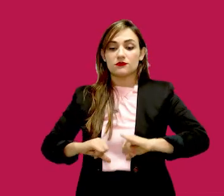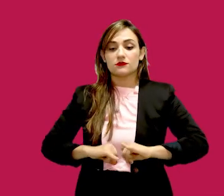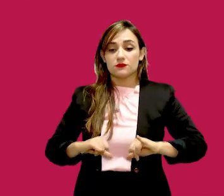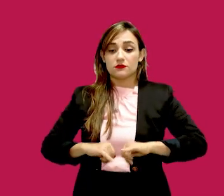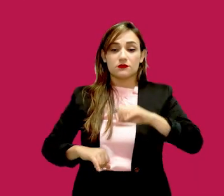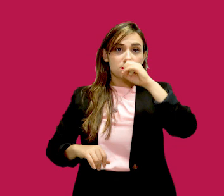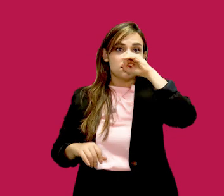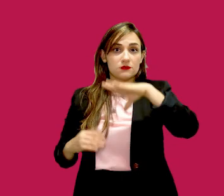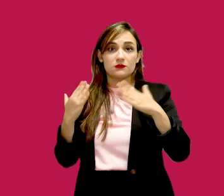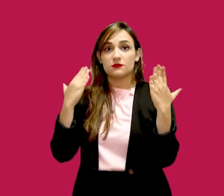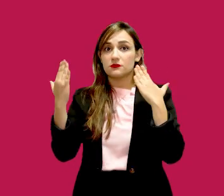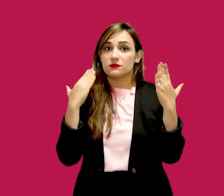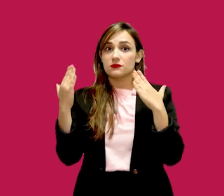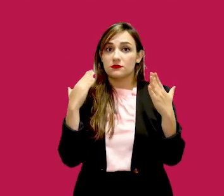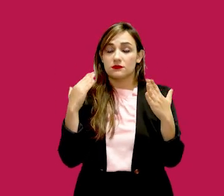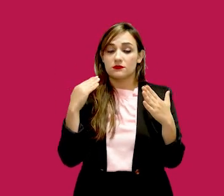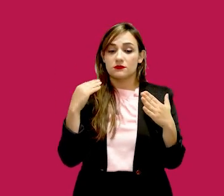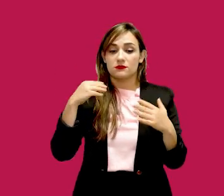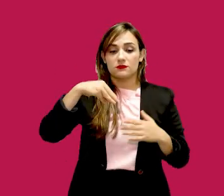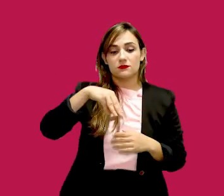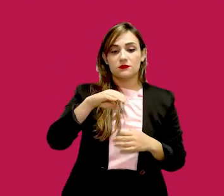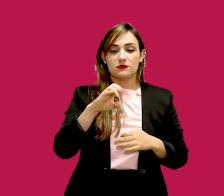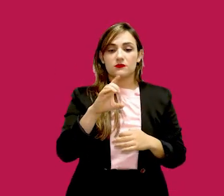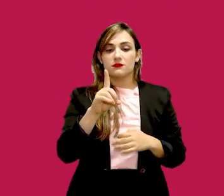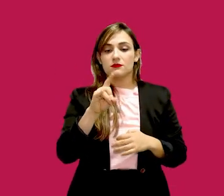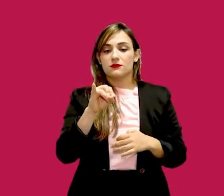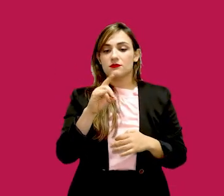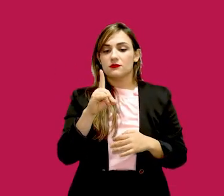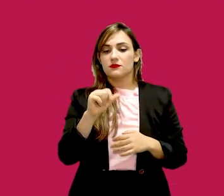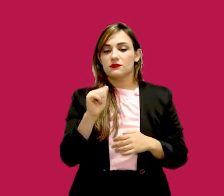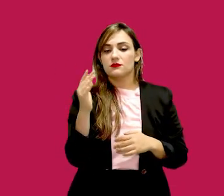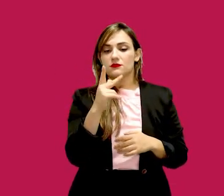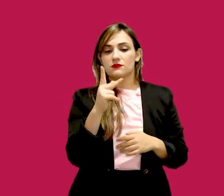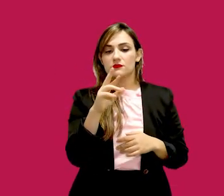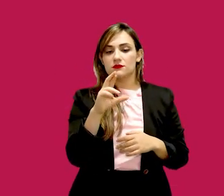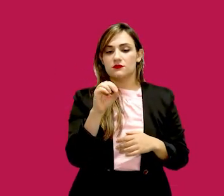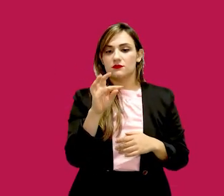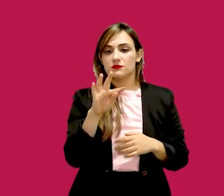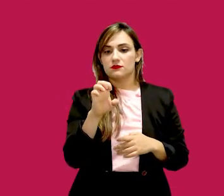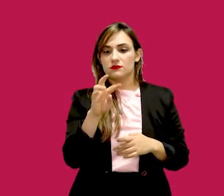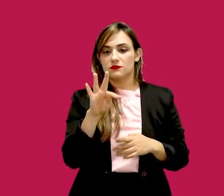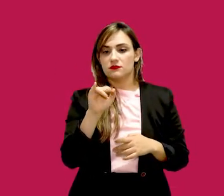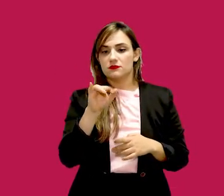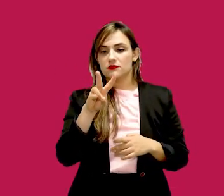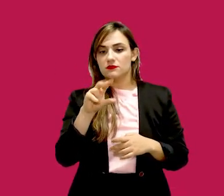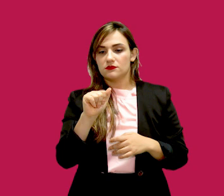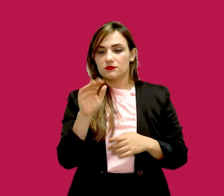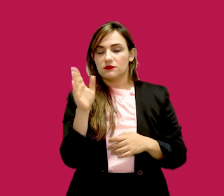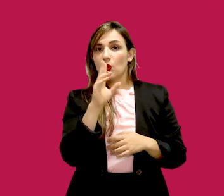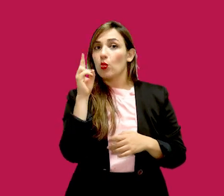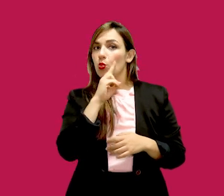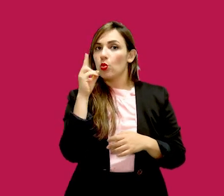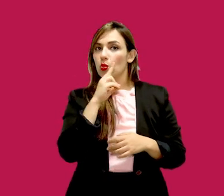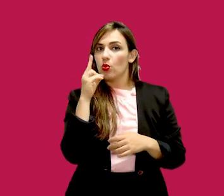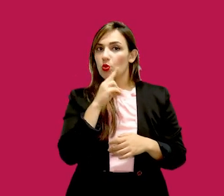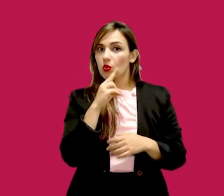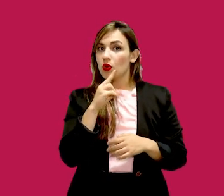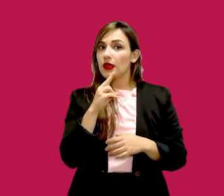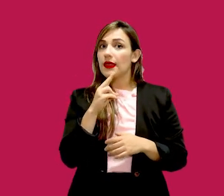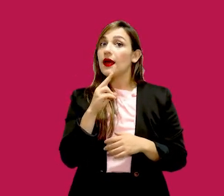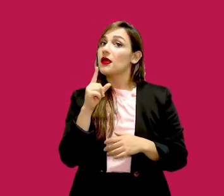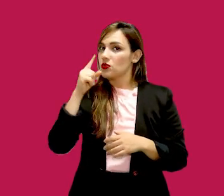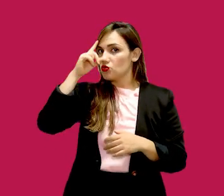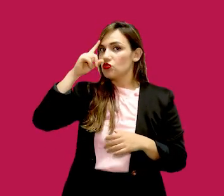medida protetiva de urgência, ela vai ser concedida para os casos em que há o contexto